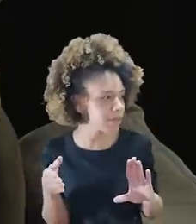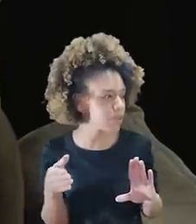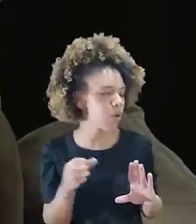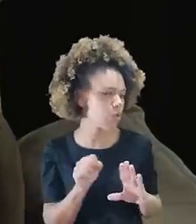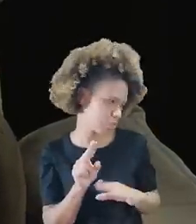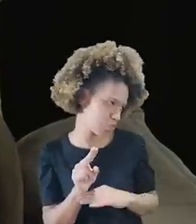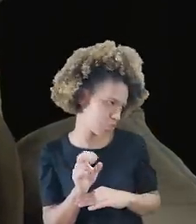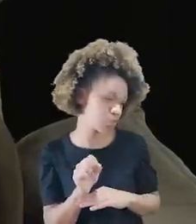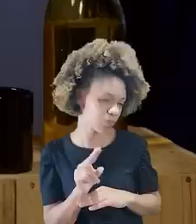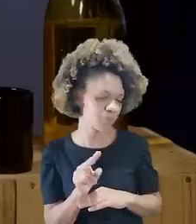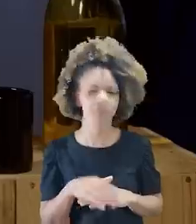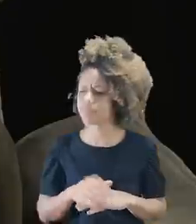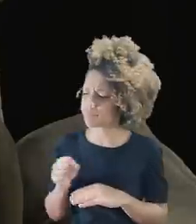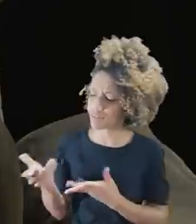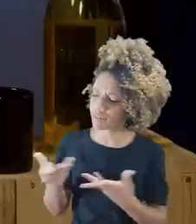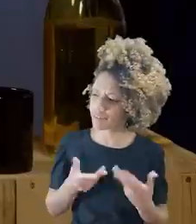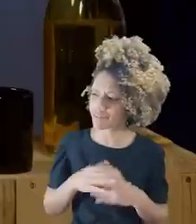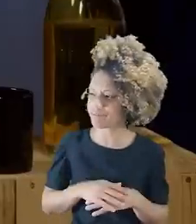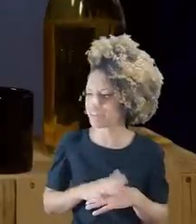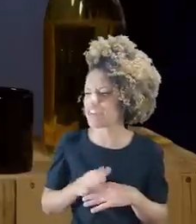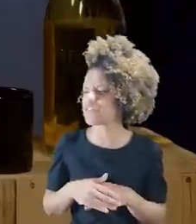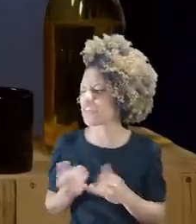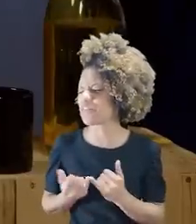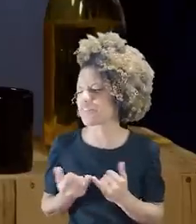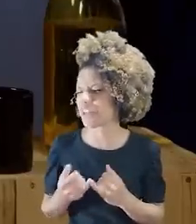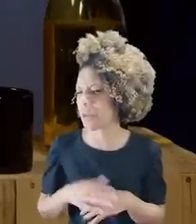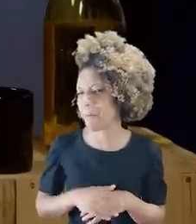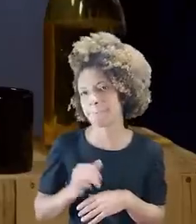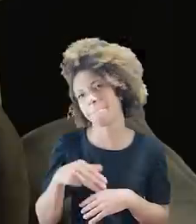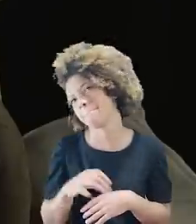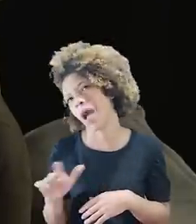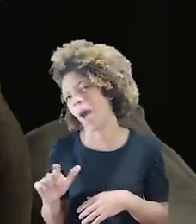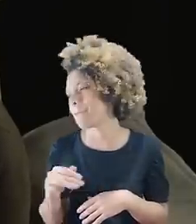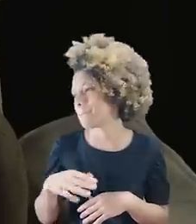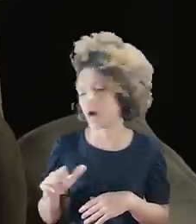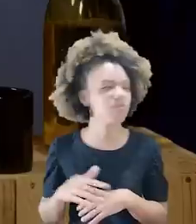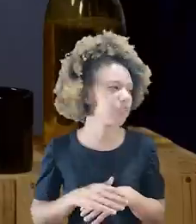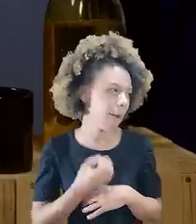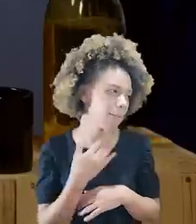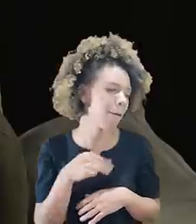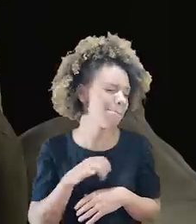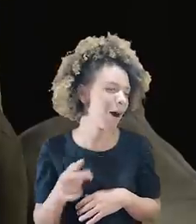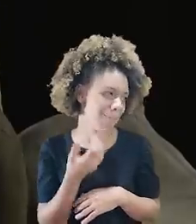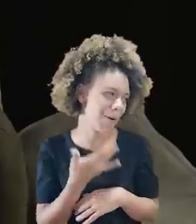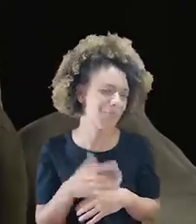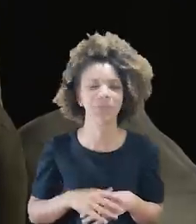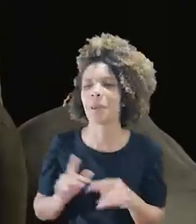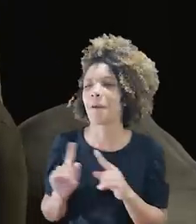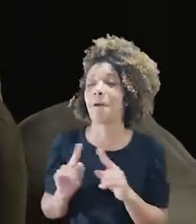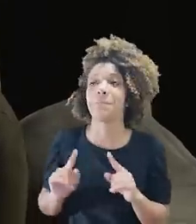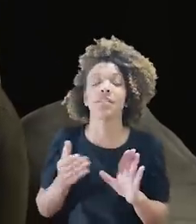chama de su claro já falei mal mal estranho né mal é não não mal bom mal bom nesse período que